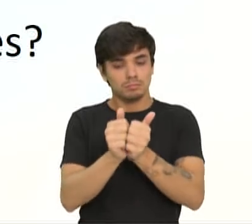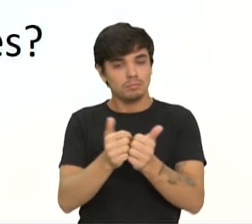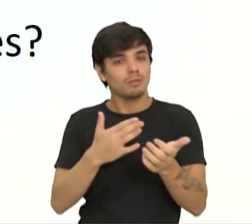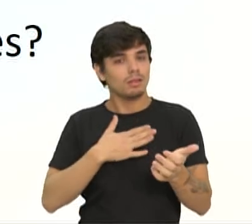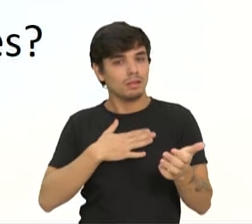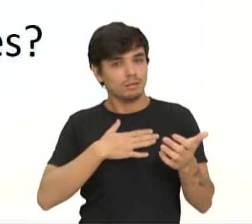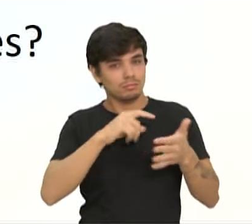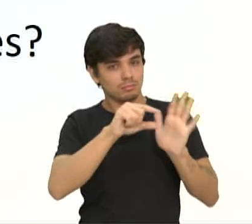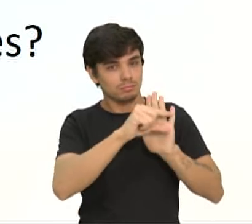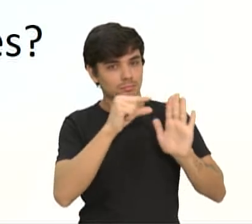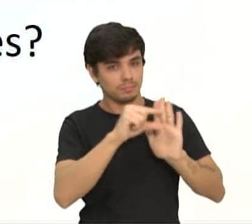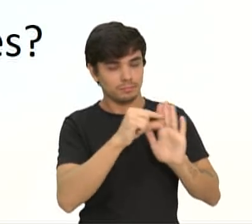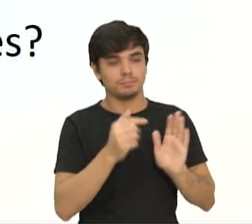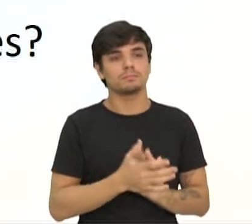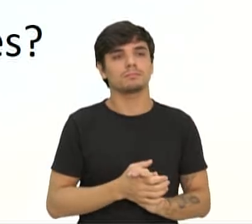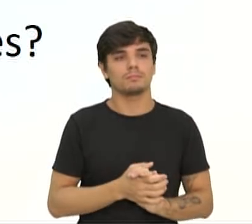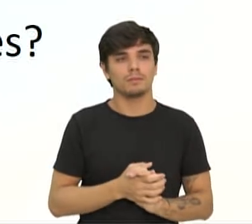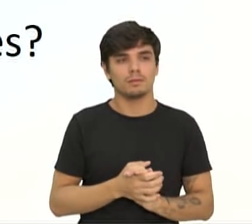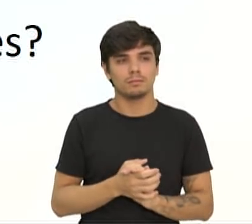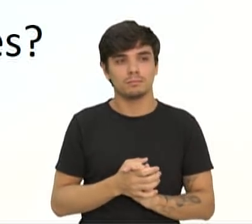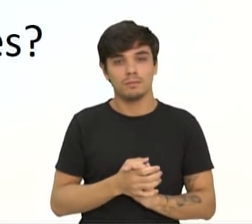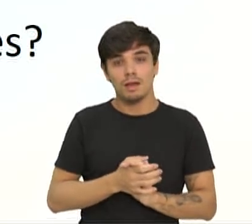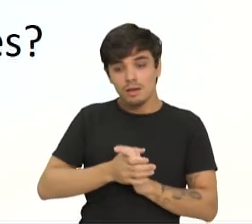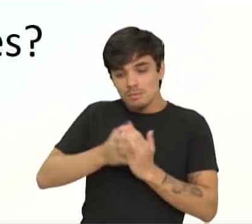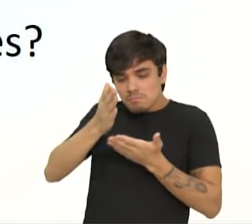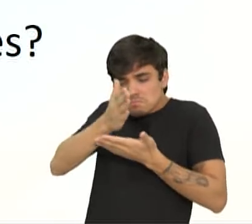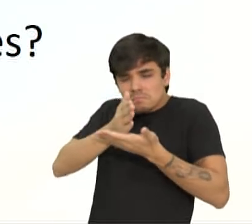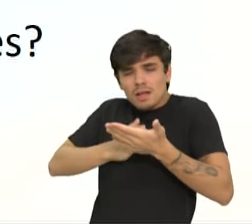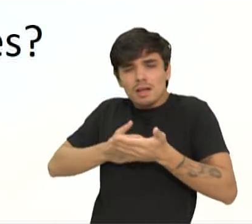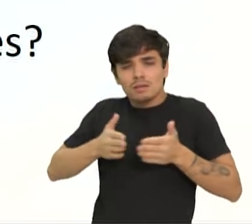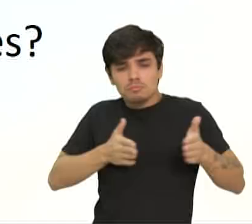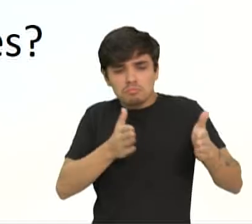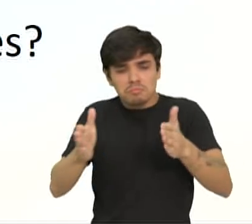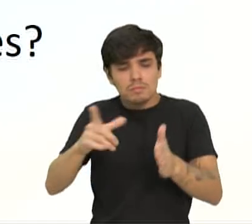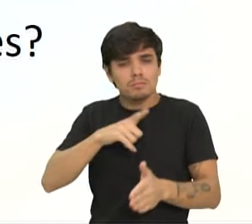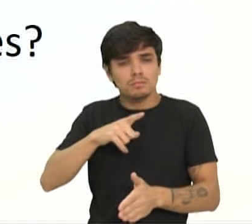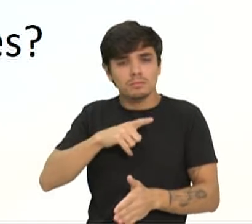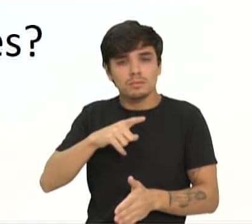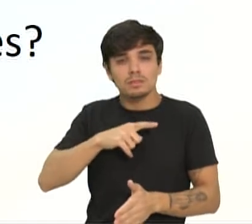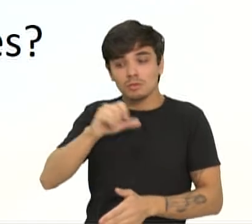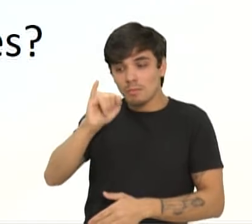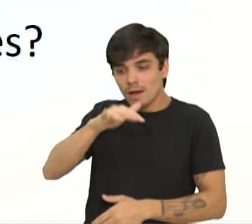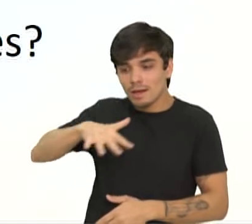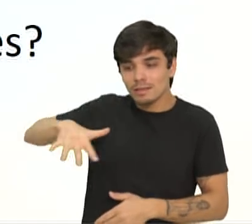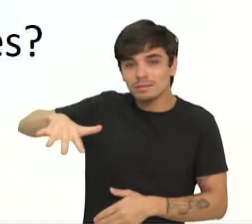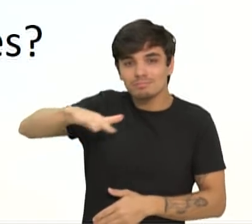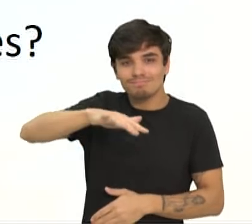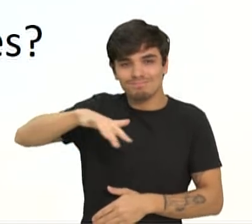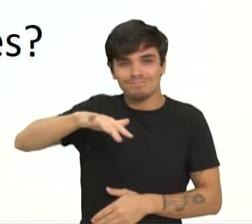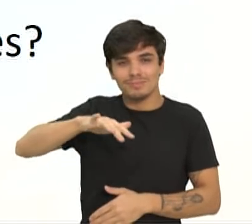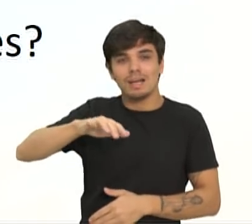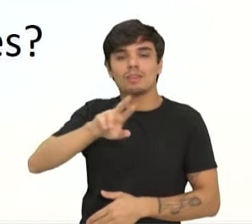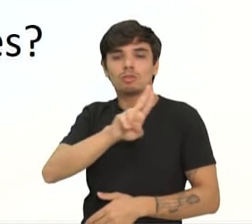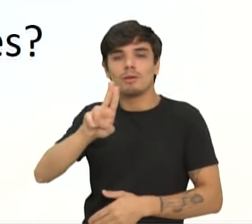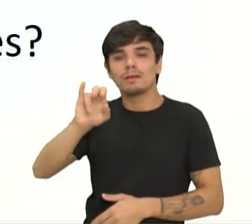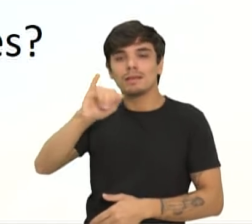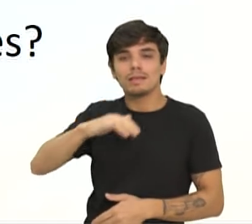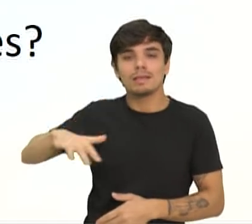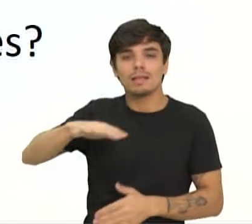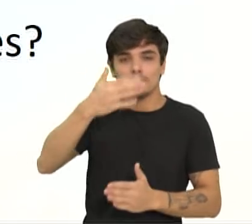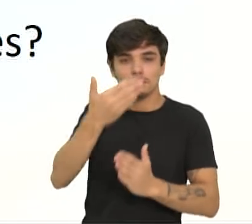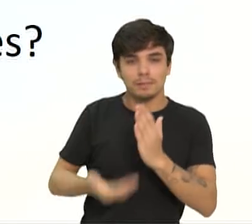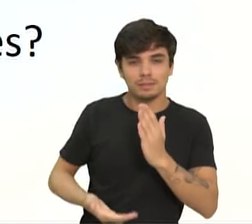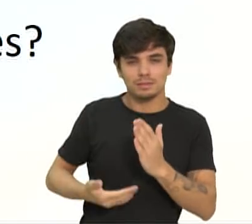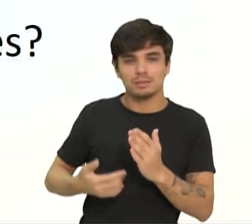no meio do rio, via-se uma ilha que na fazenda chamavam de Ilha Perdida, solitária e verdejante, parecia